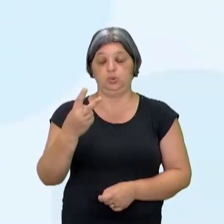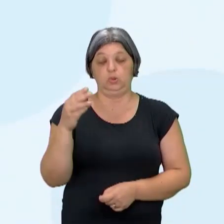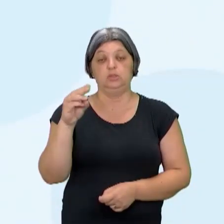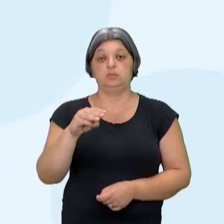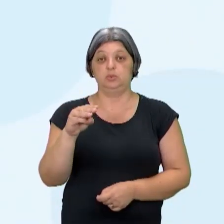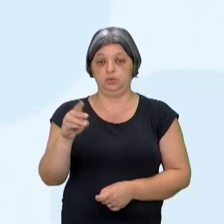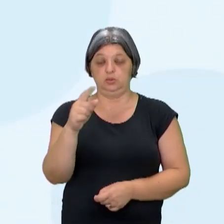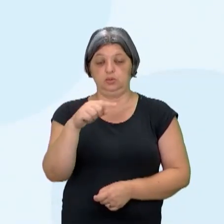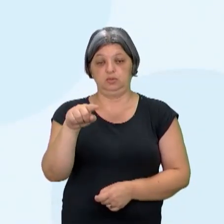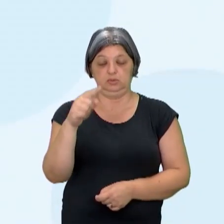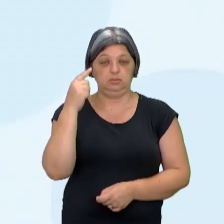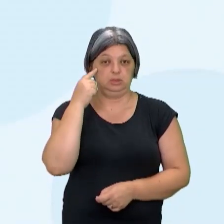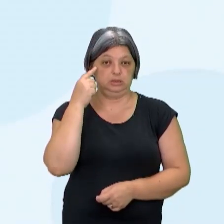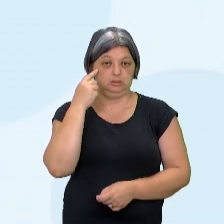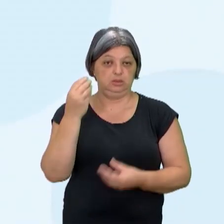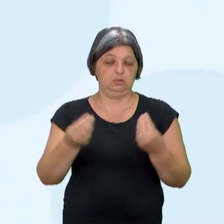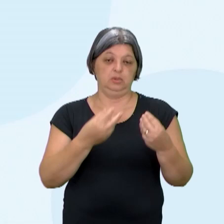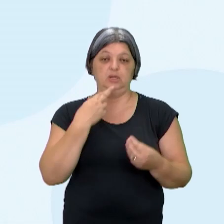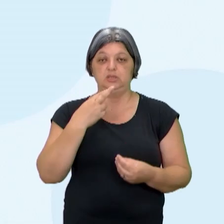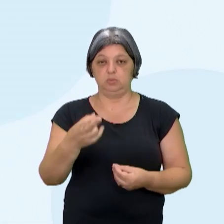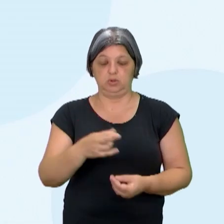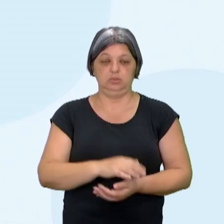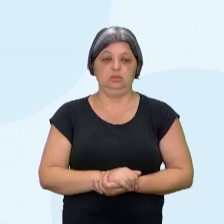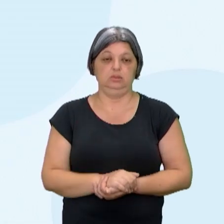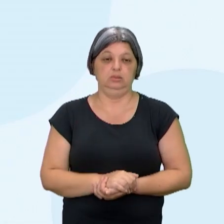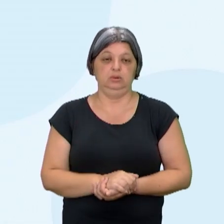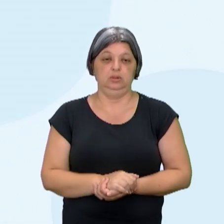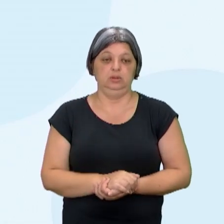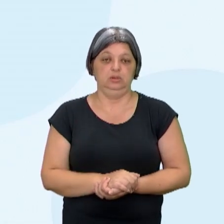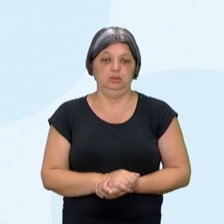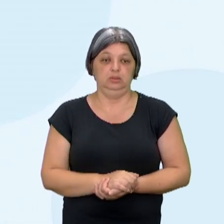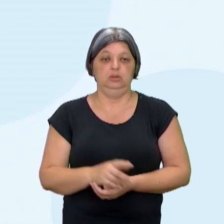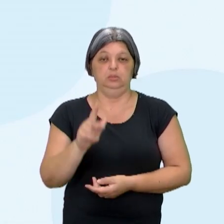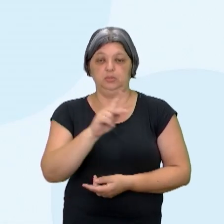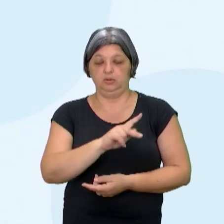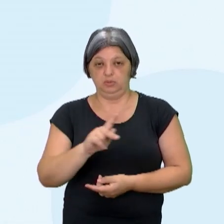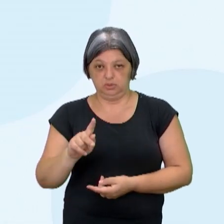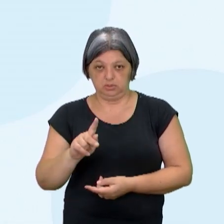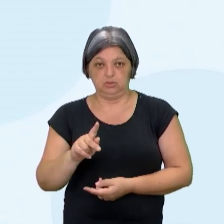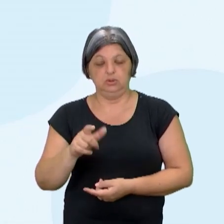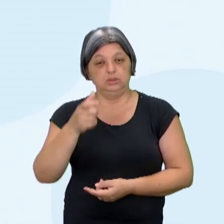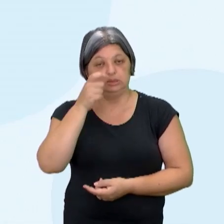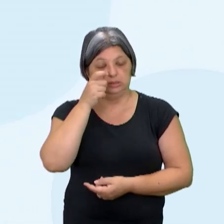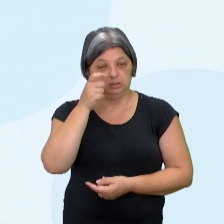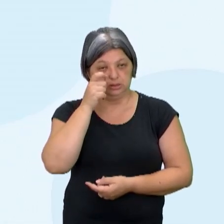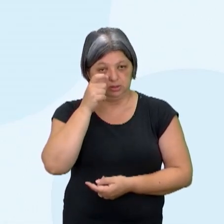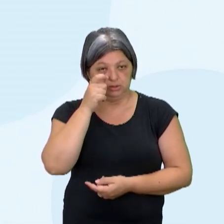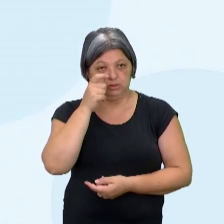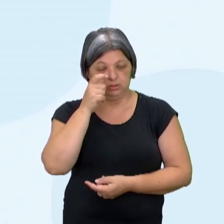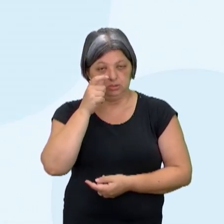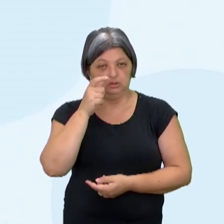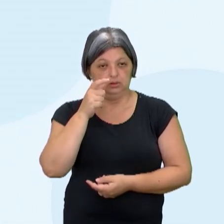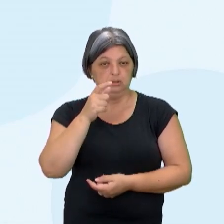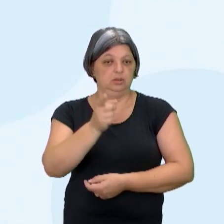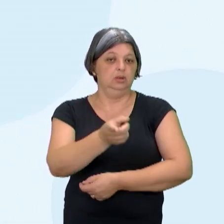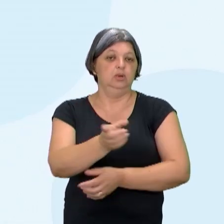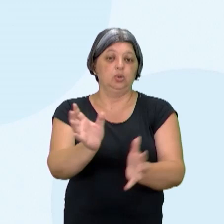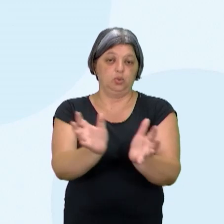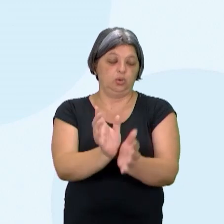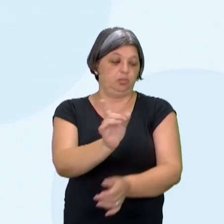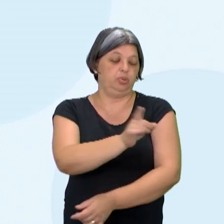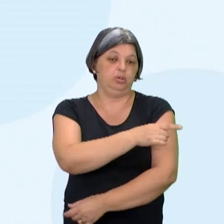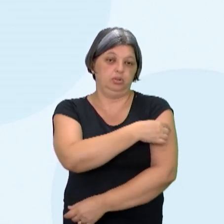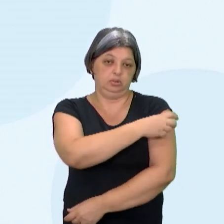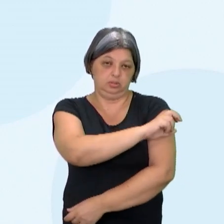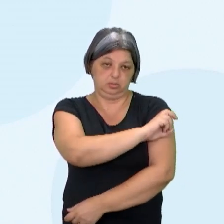para vocês pensarem nessa resposta. Lembrando, então, que professores que estão assistindo a gente e são dos anos iniciais, considerem, ao invés